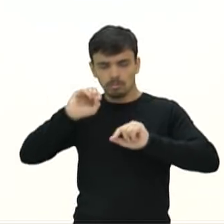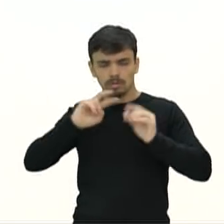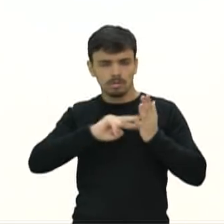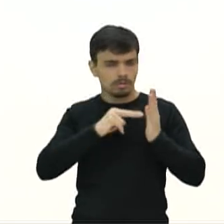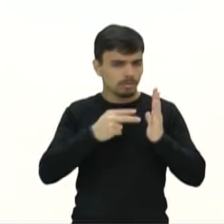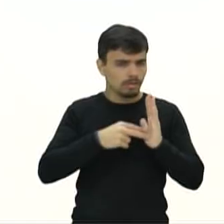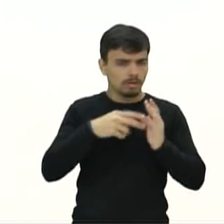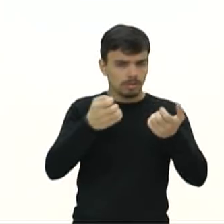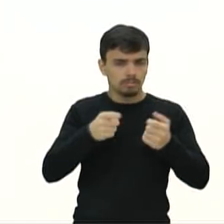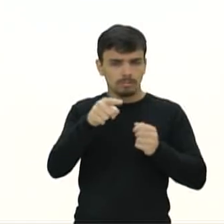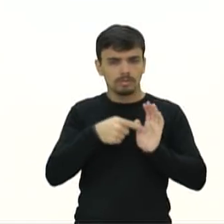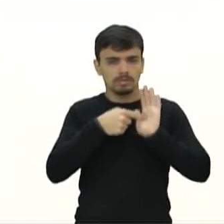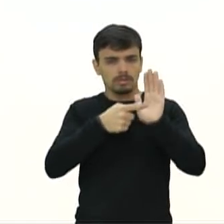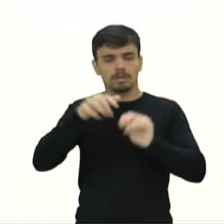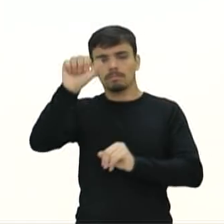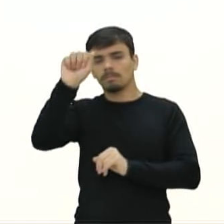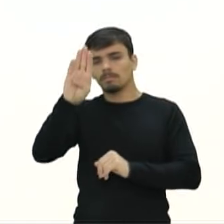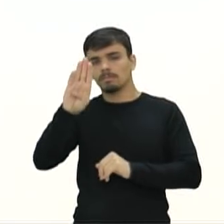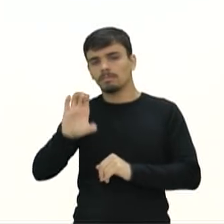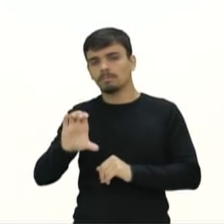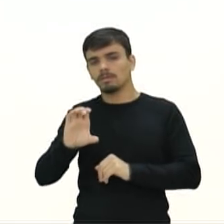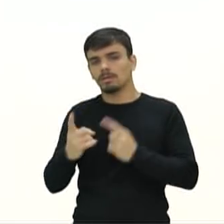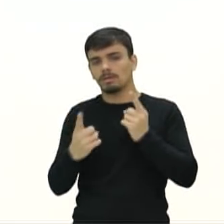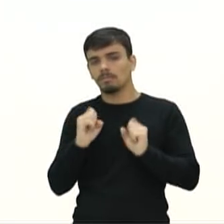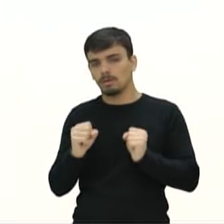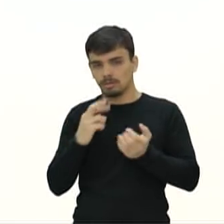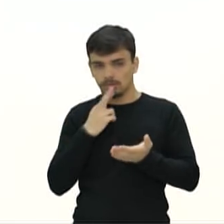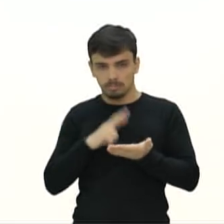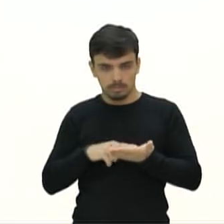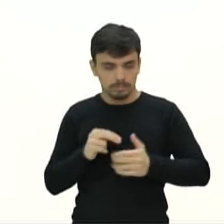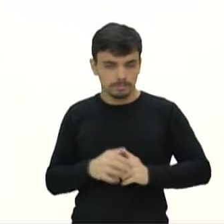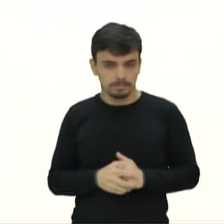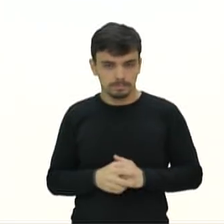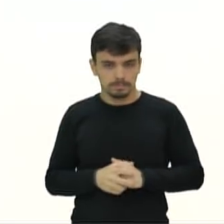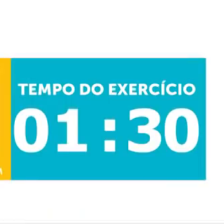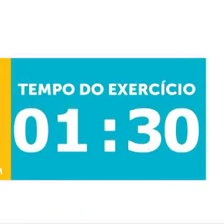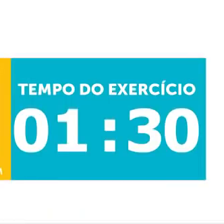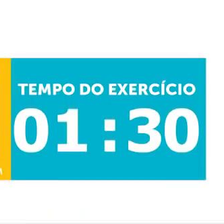saber o que você vai indicar, letra A, letra B ou letra C. Vai lá!